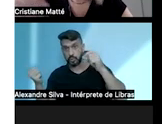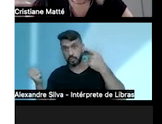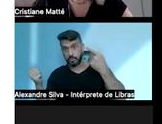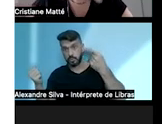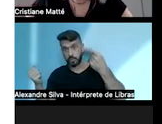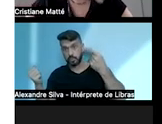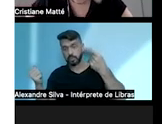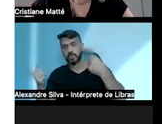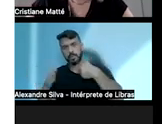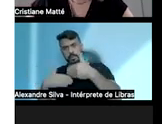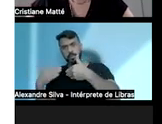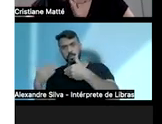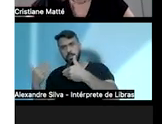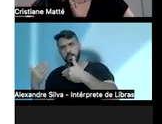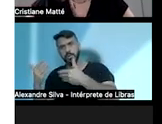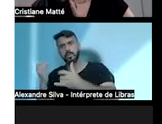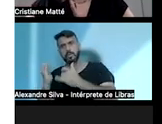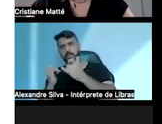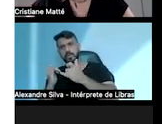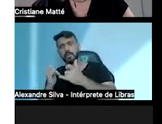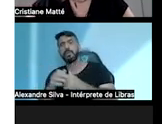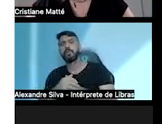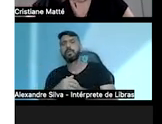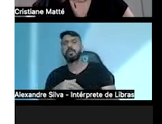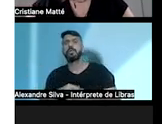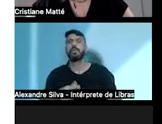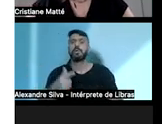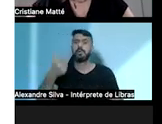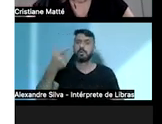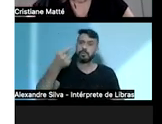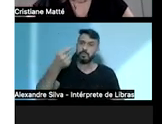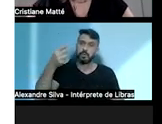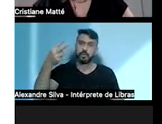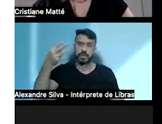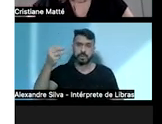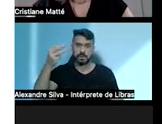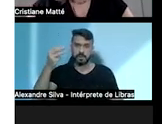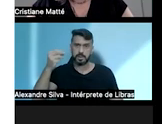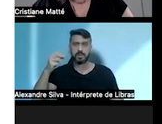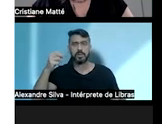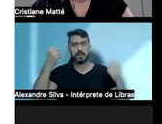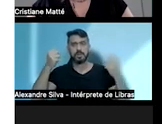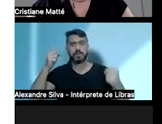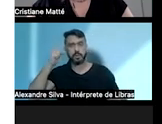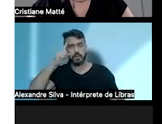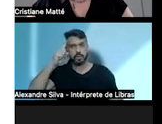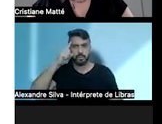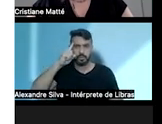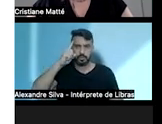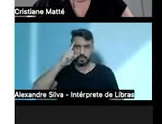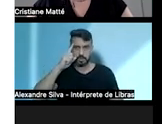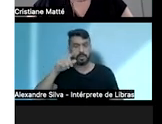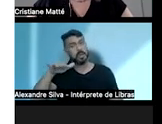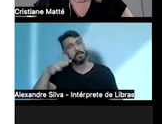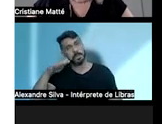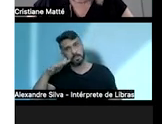sendo atualizado e sempre com essa mesma informação nos últimos anos, de 20 a 30 minutos de exercício por dia, de intensidade